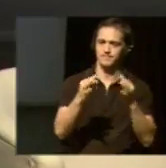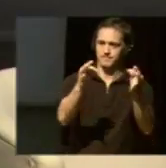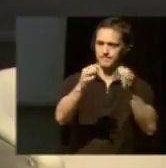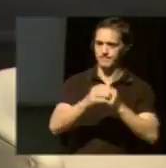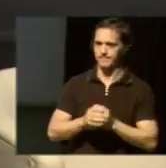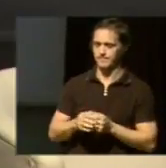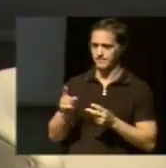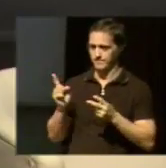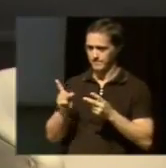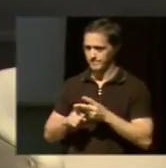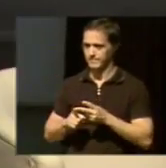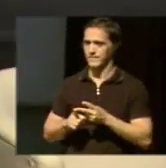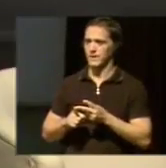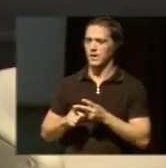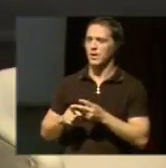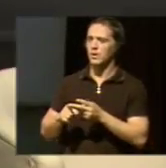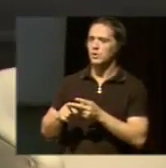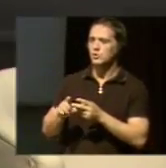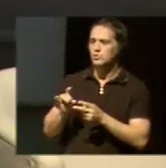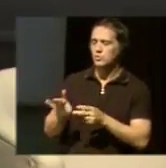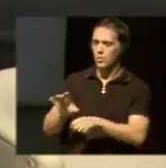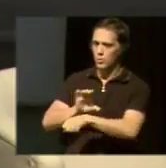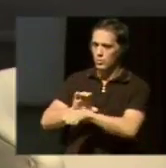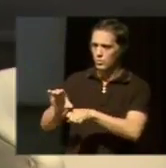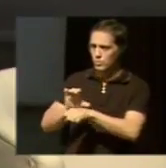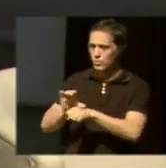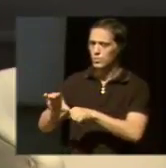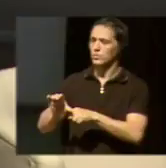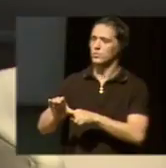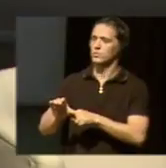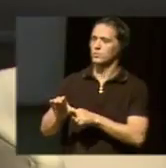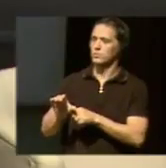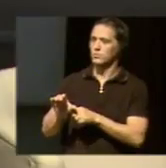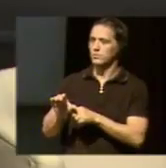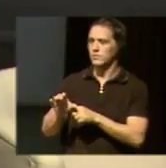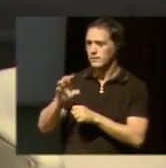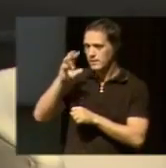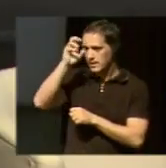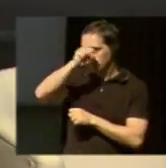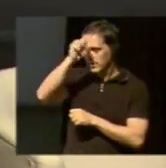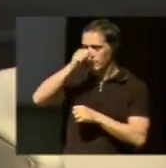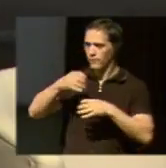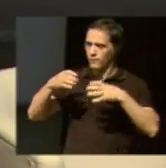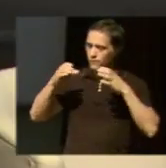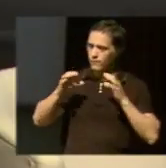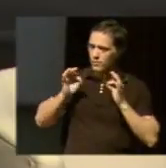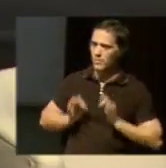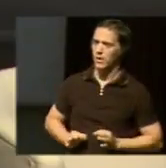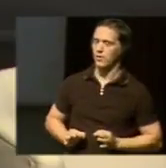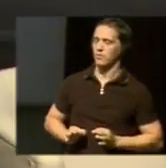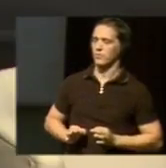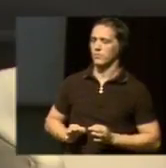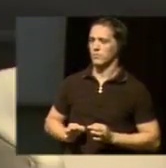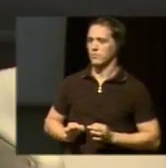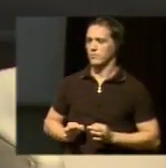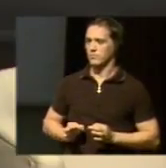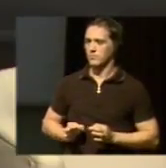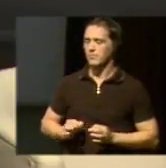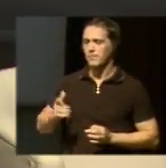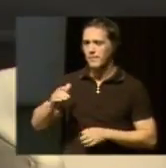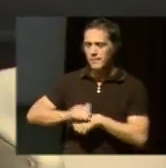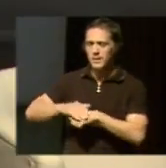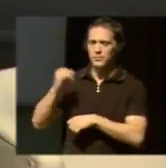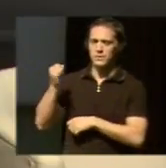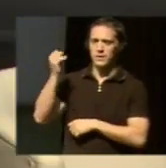Segundo aspecto, não são cursos, também são oferecidos cursos em aprendizado formal, mas mais importante é